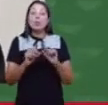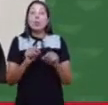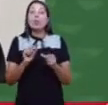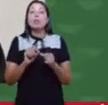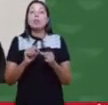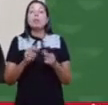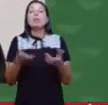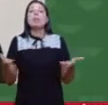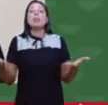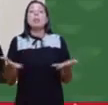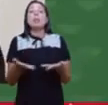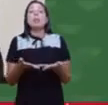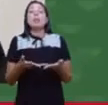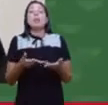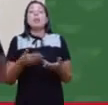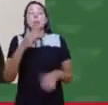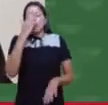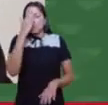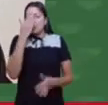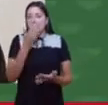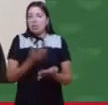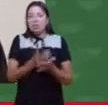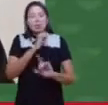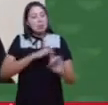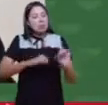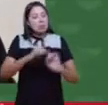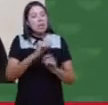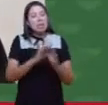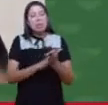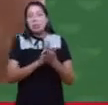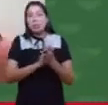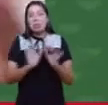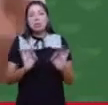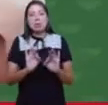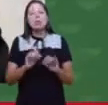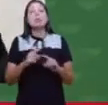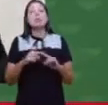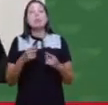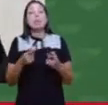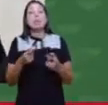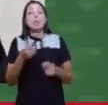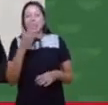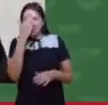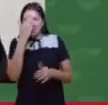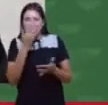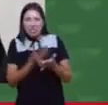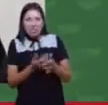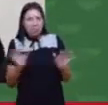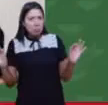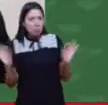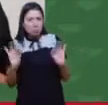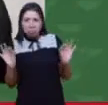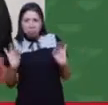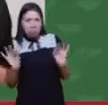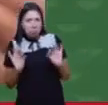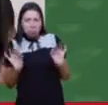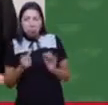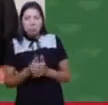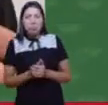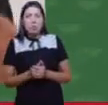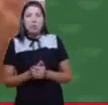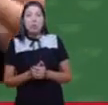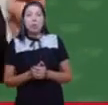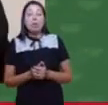sendo lançado de desconfiança na sociedade? É que não dá para acreditar. Não dá para acreditar